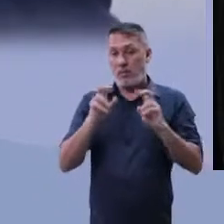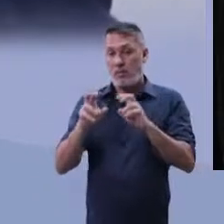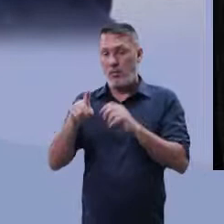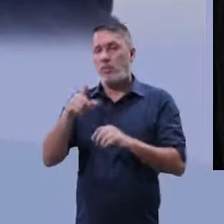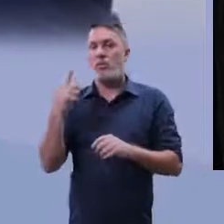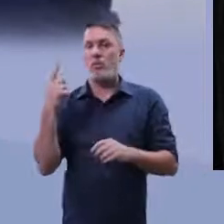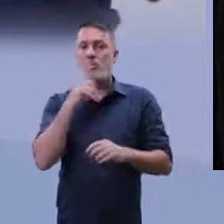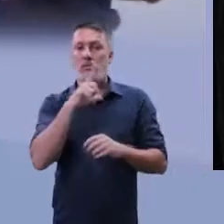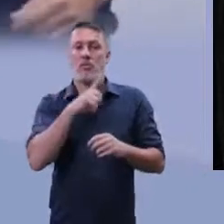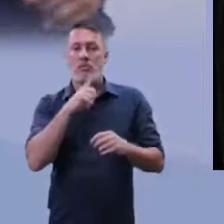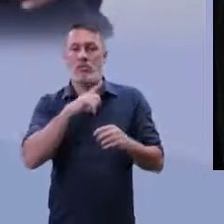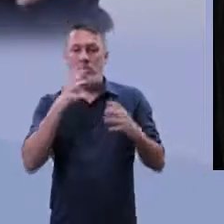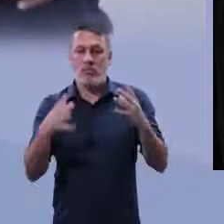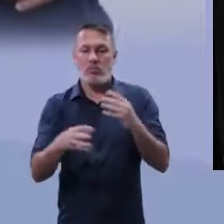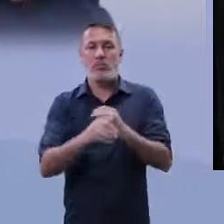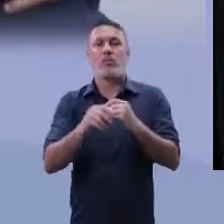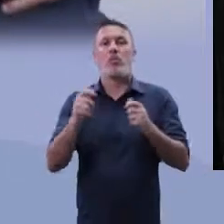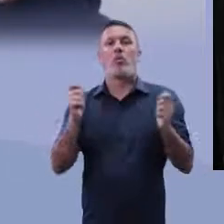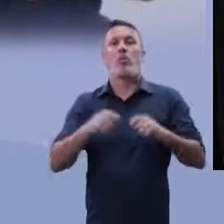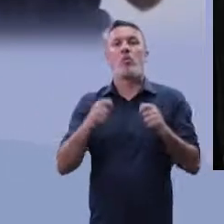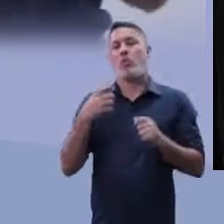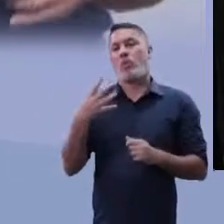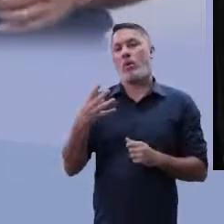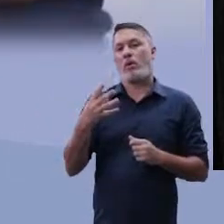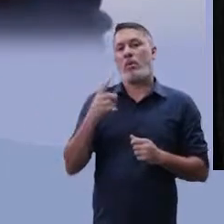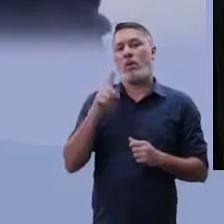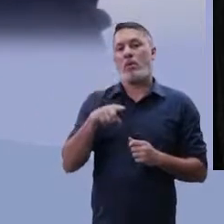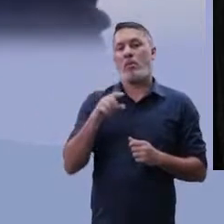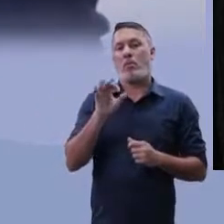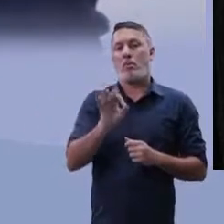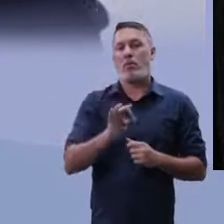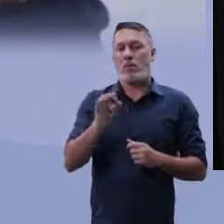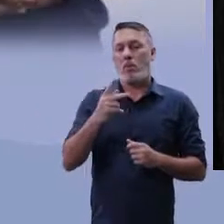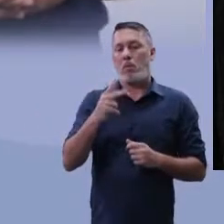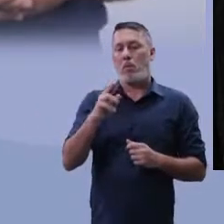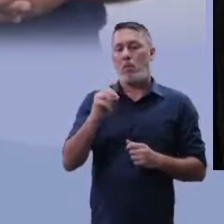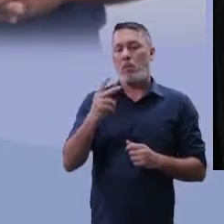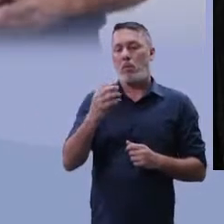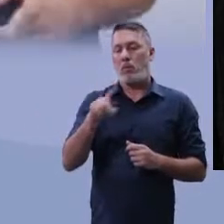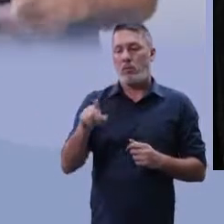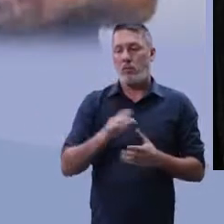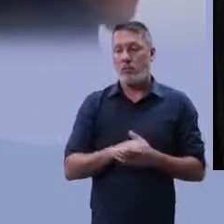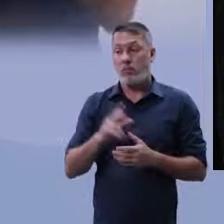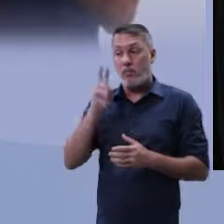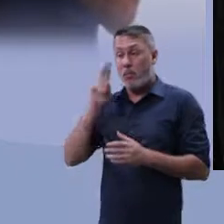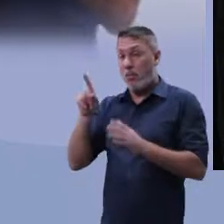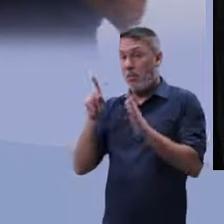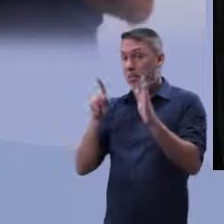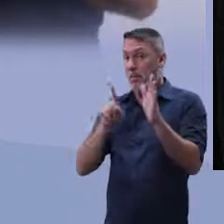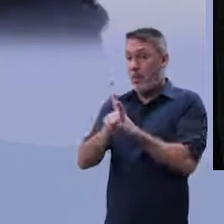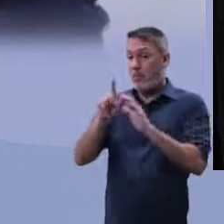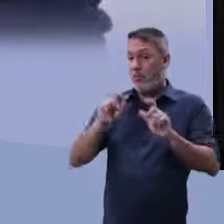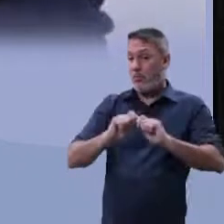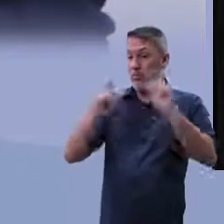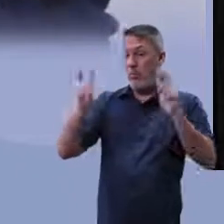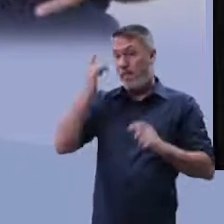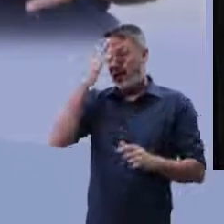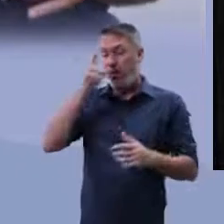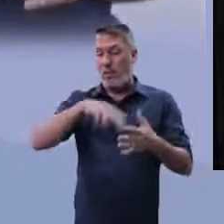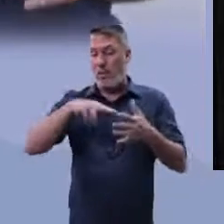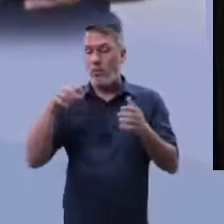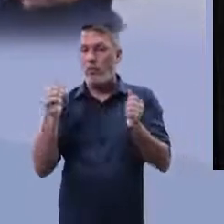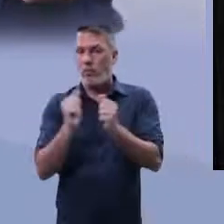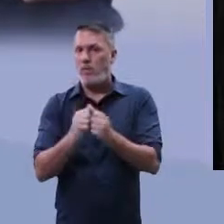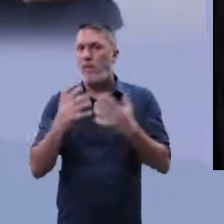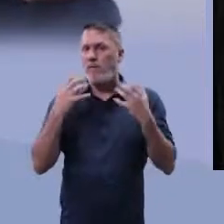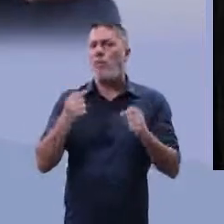são os 5 assuntos que você tem que dominar nessa competência 4, proporcionalidade. A questão está aparecendo na sua